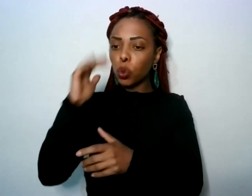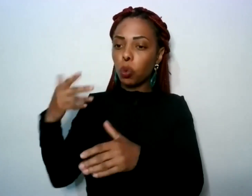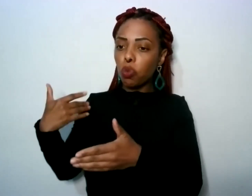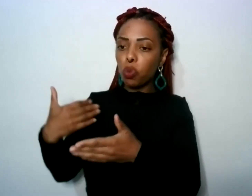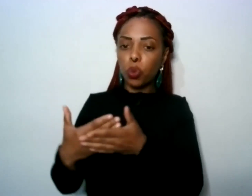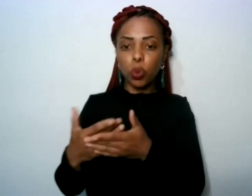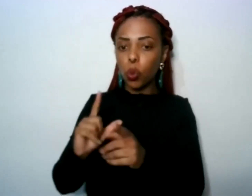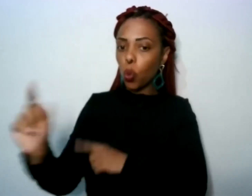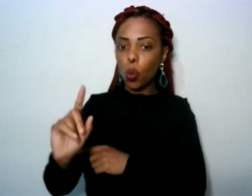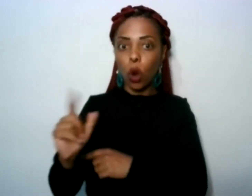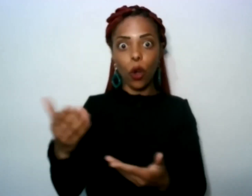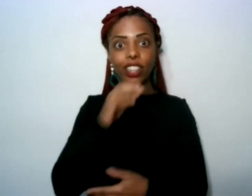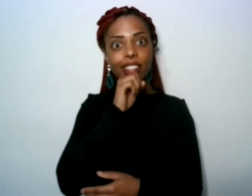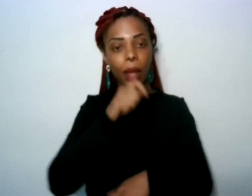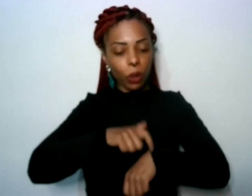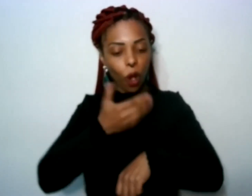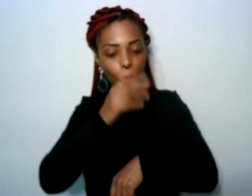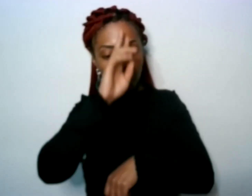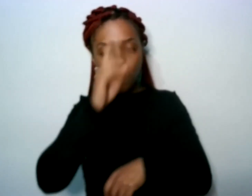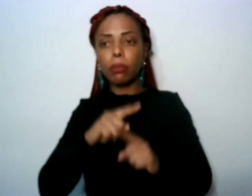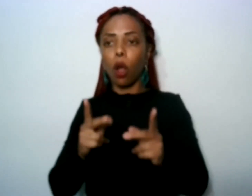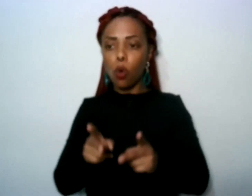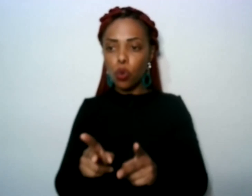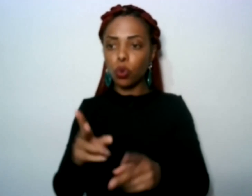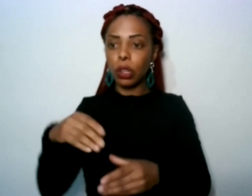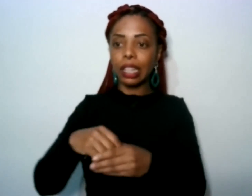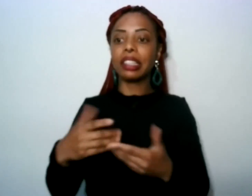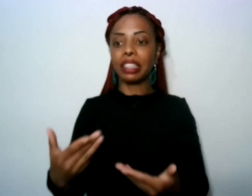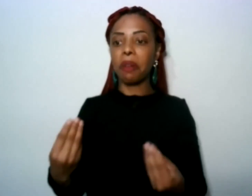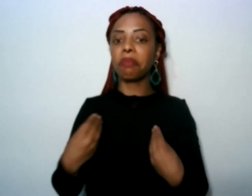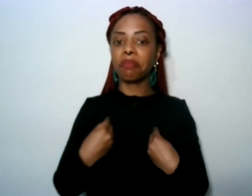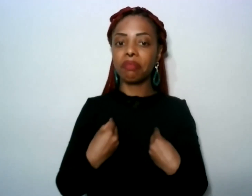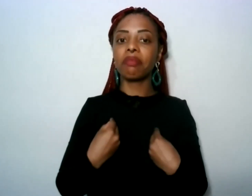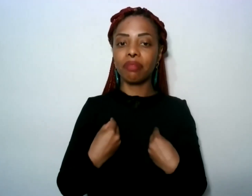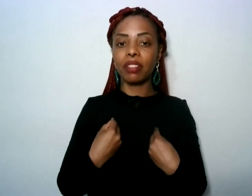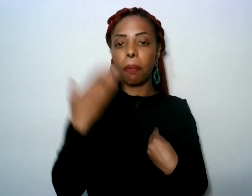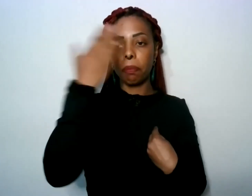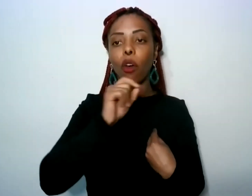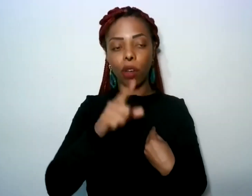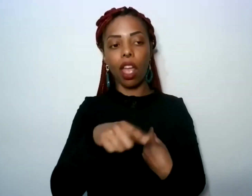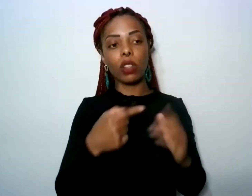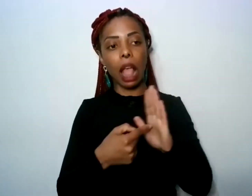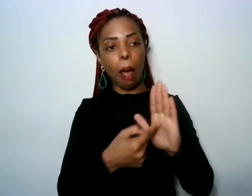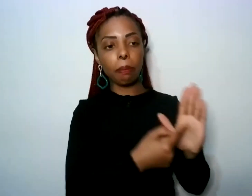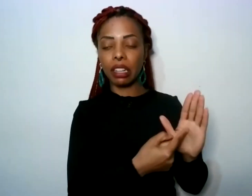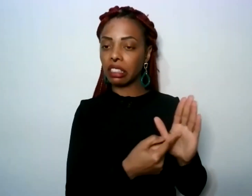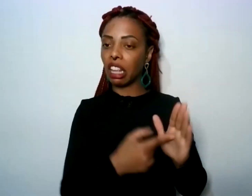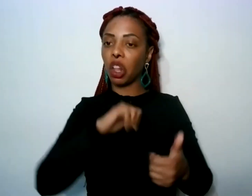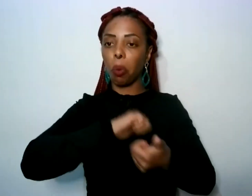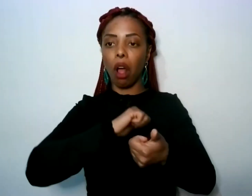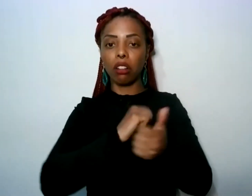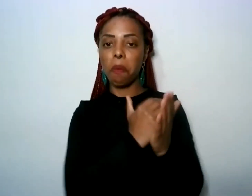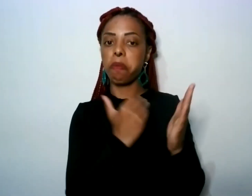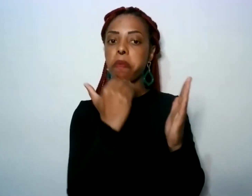sábado horário de almoço então isso também reforça mais uma vez a qualidade das apresentações enfim num momento como esse